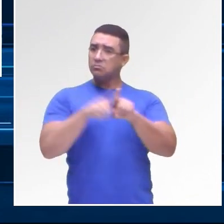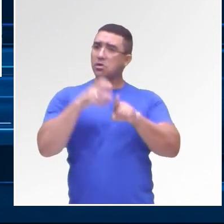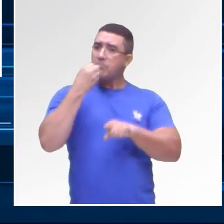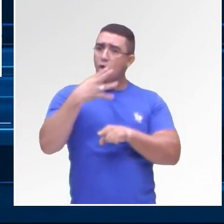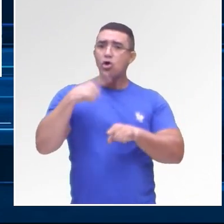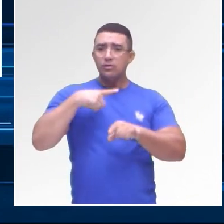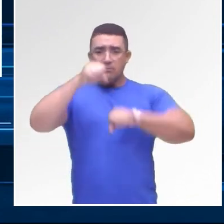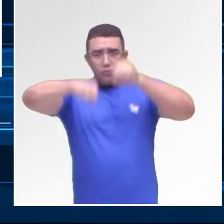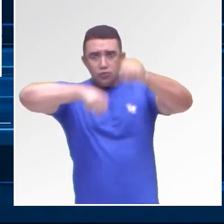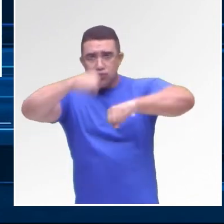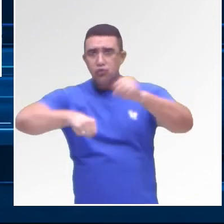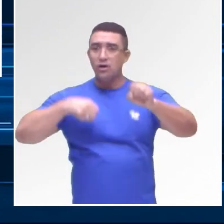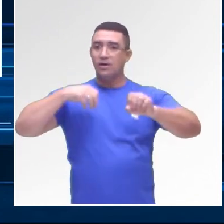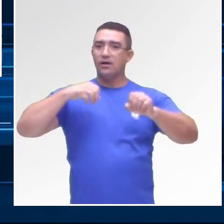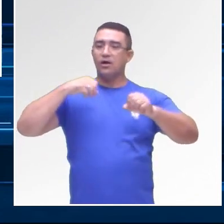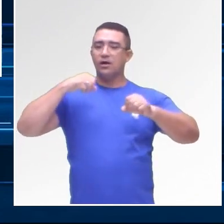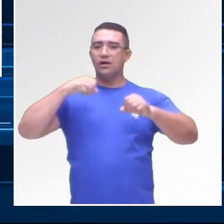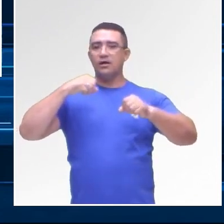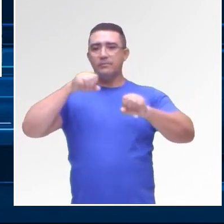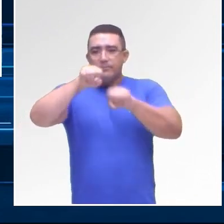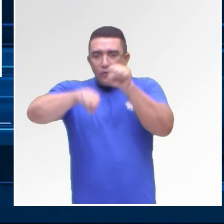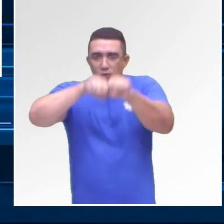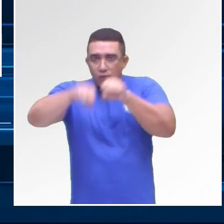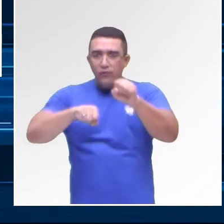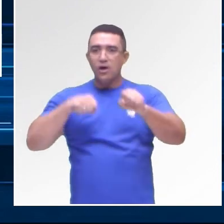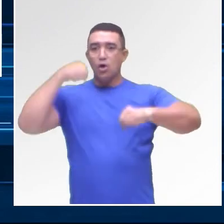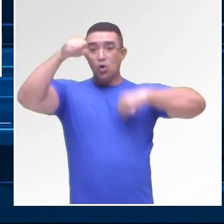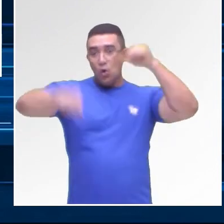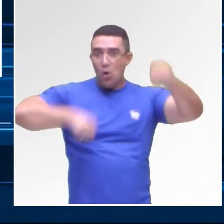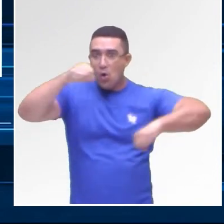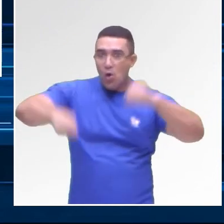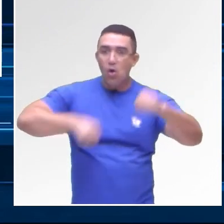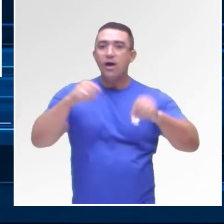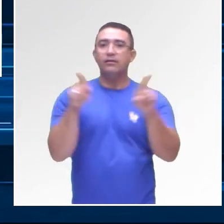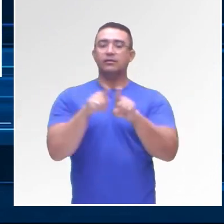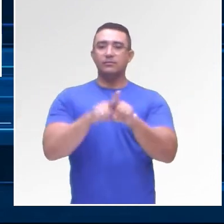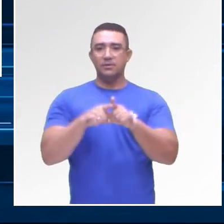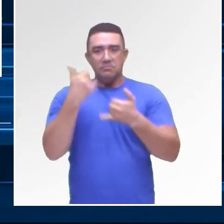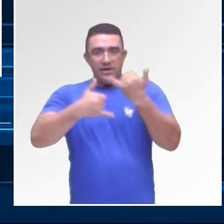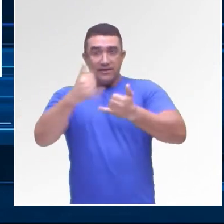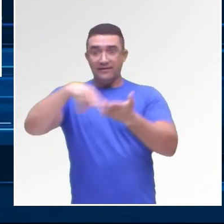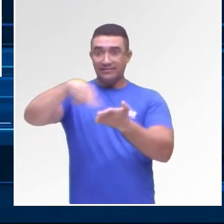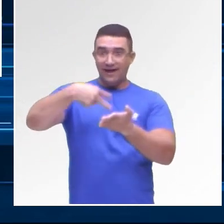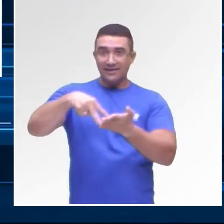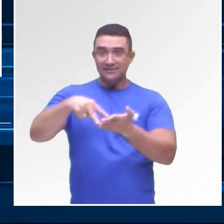pedalem, corram, brincam, dancem, tá certo?